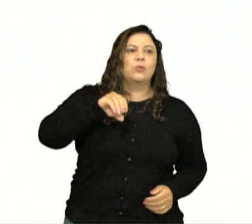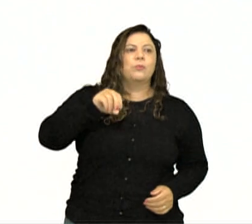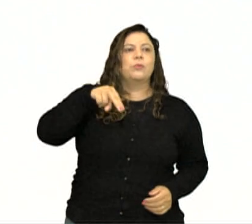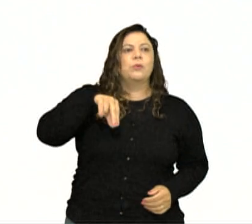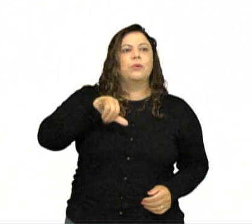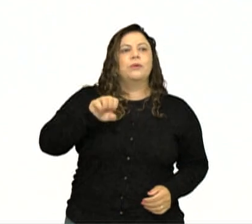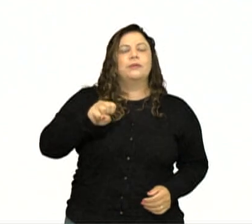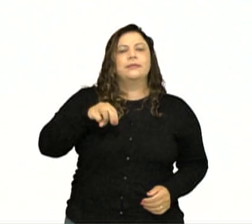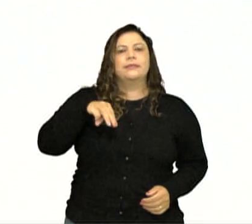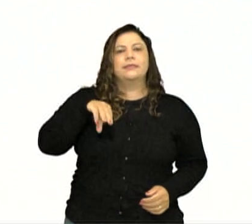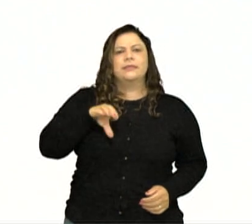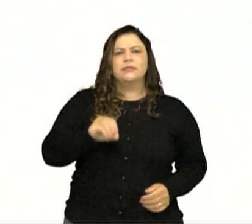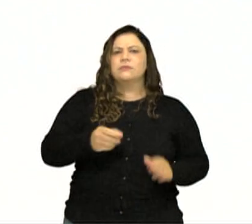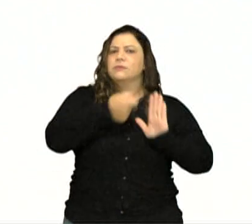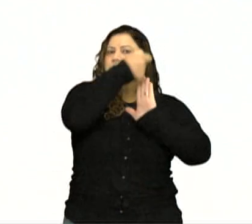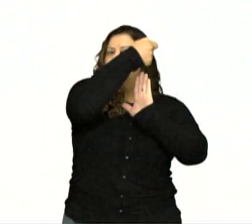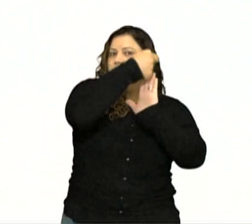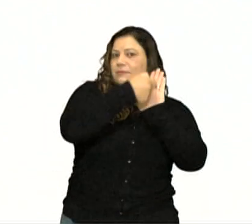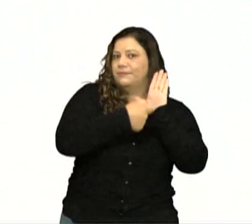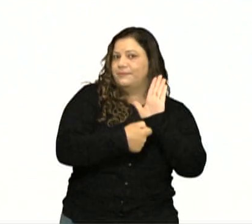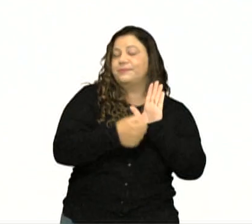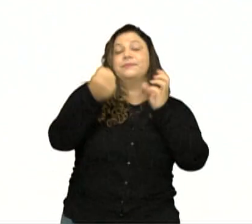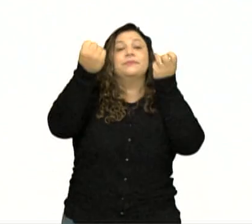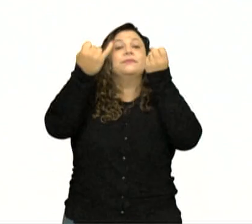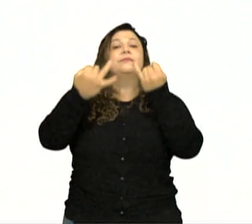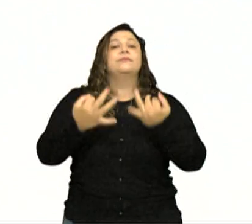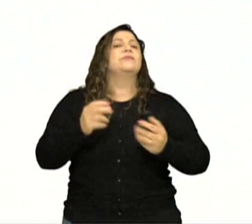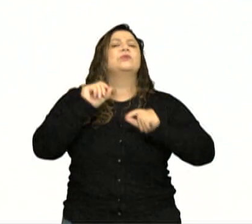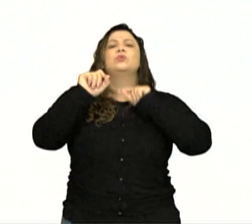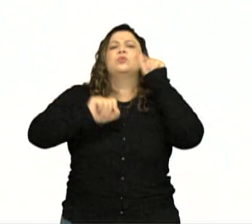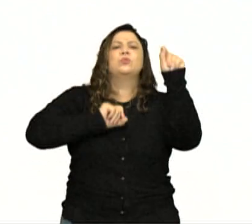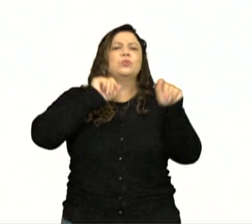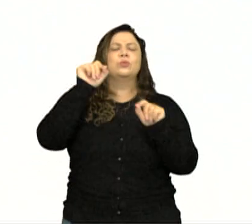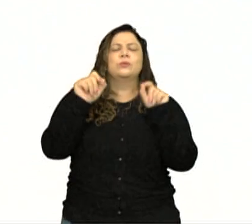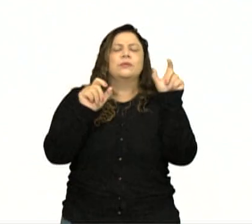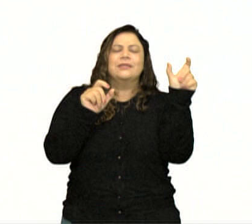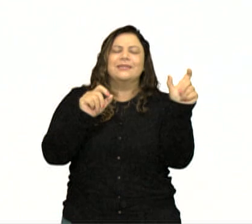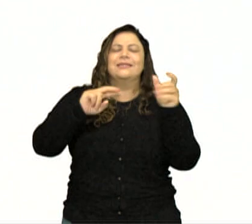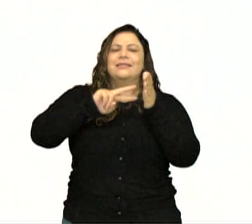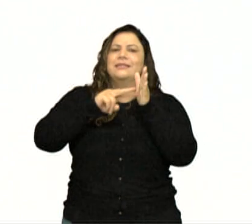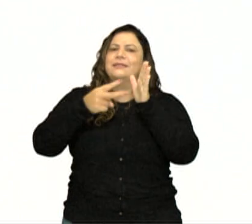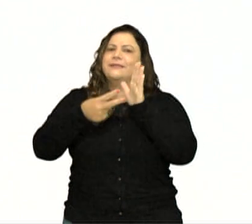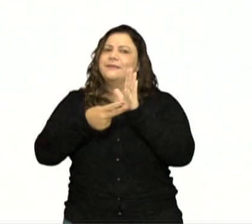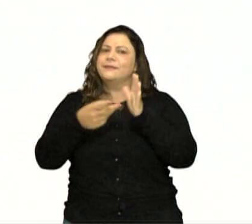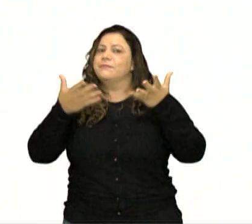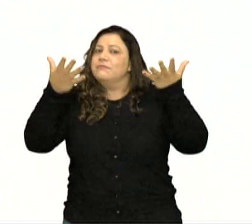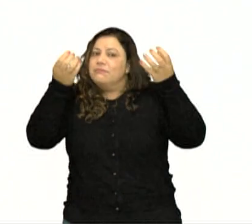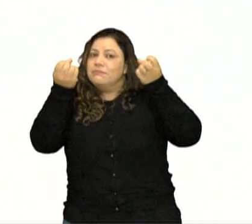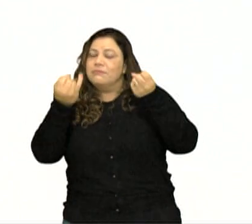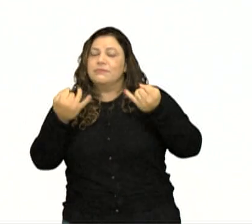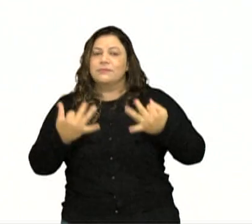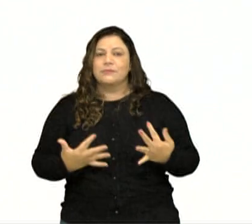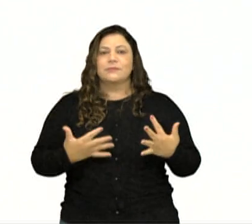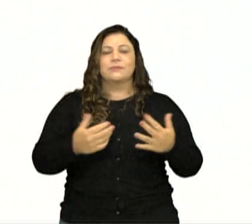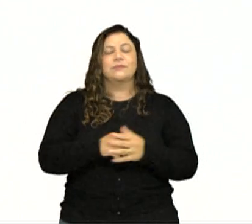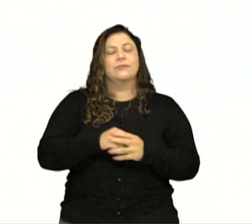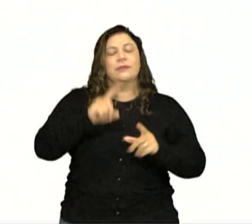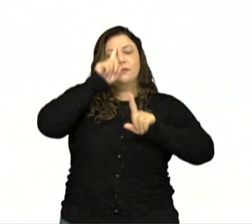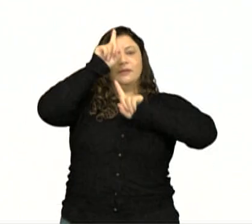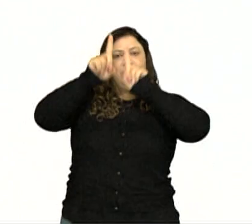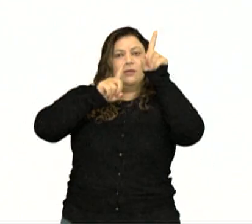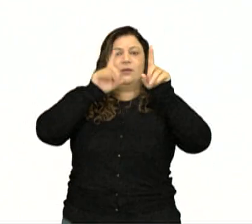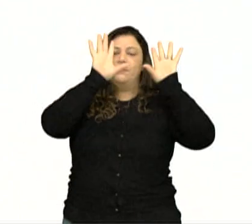um pequeno texto explicando do que se trata o monismo spinoziano. Então, a ideia aí é vocês definirem